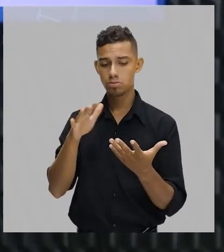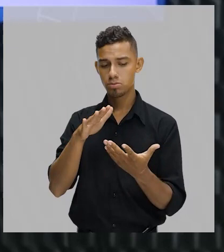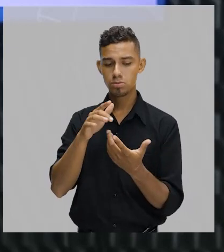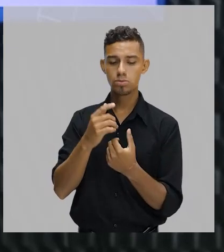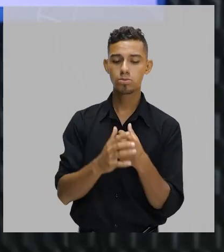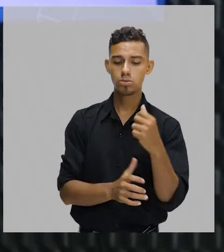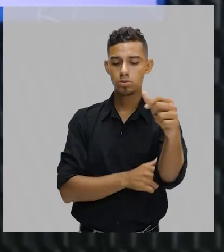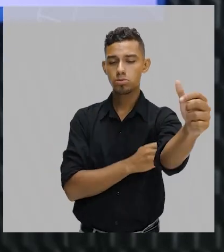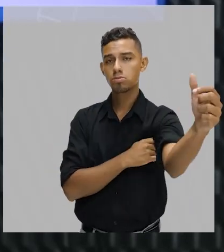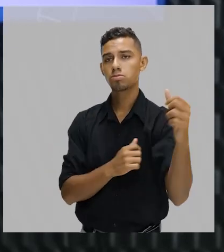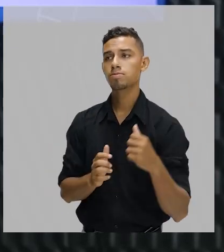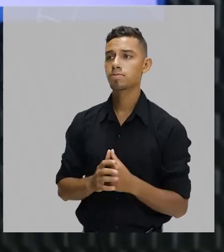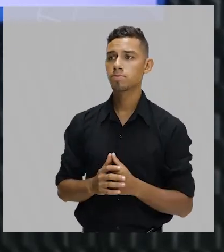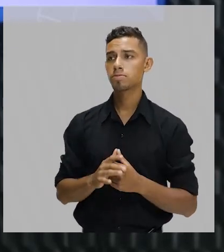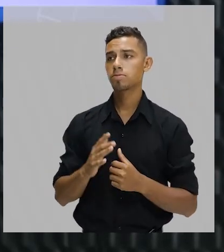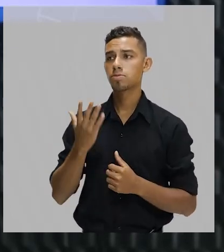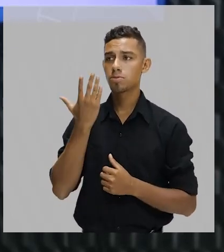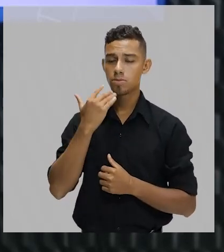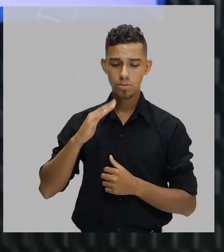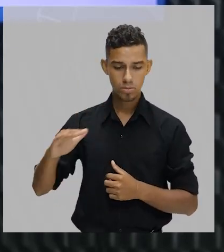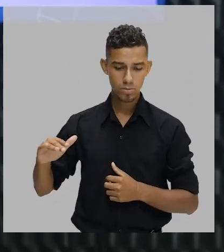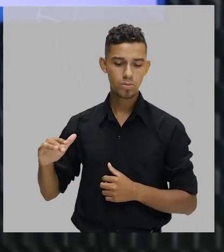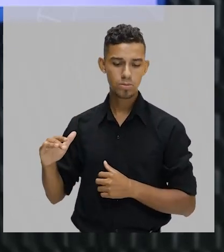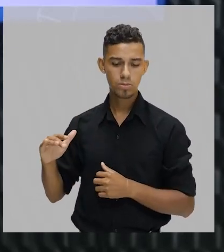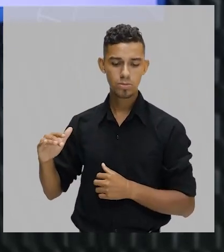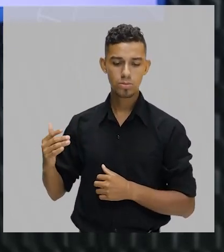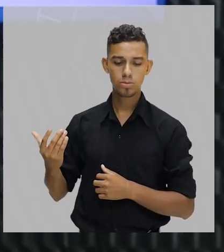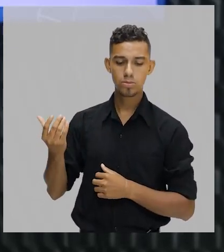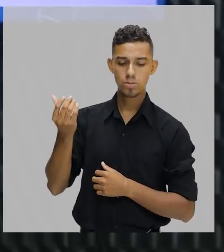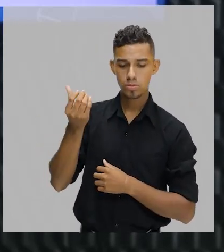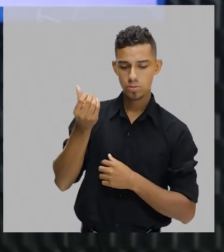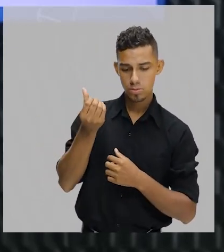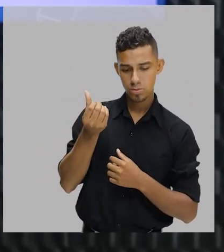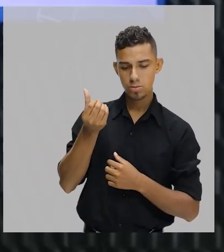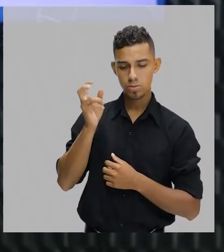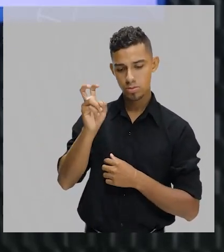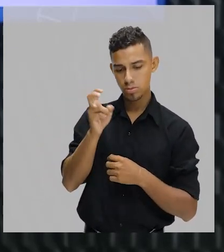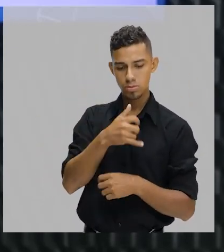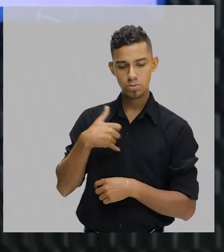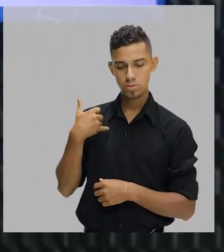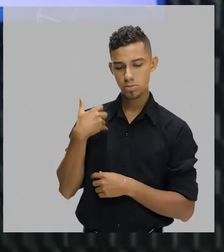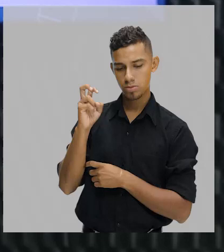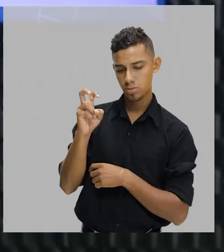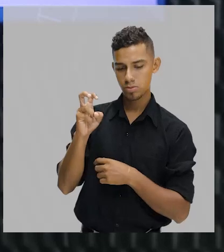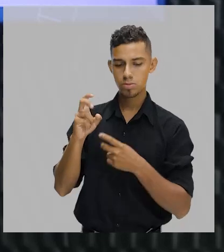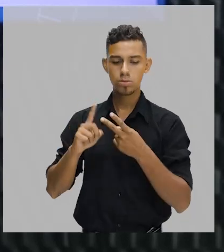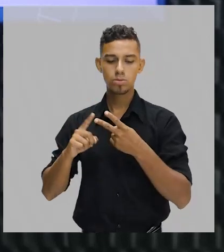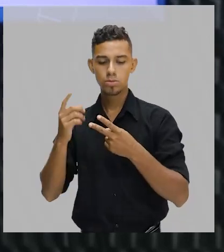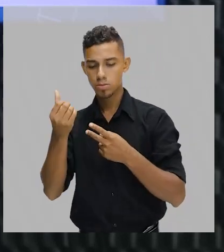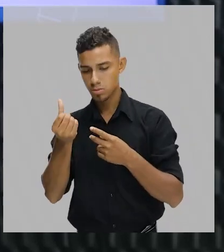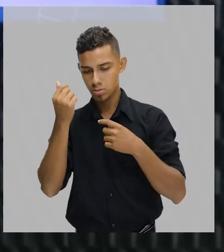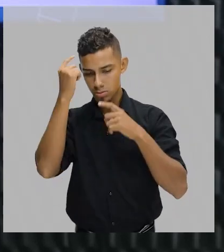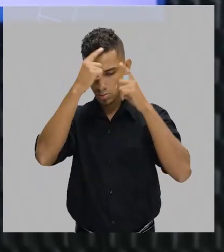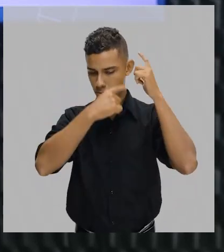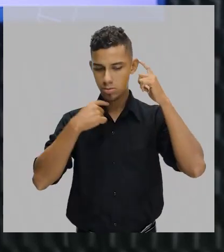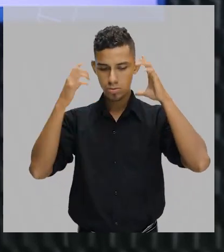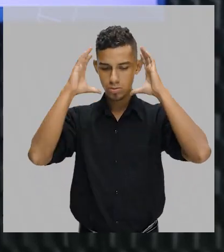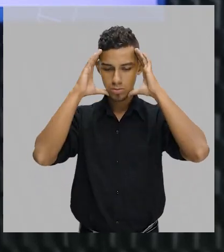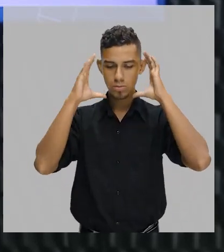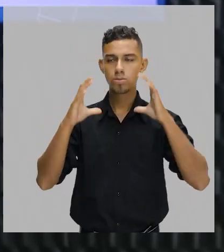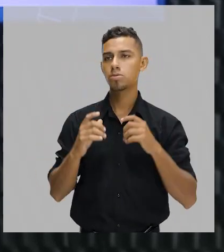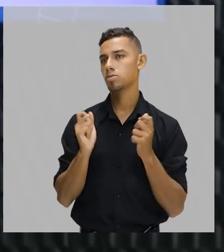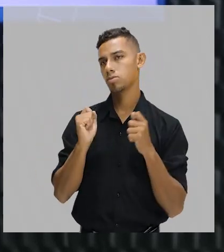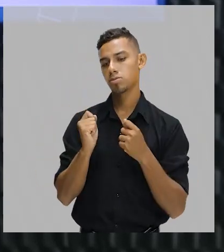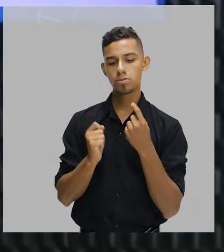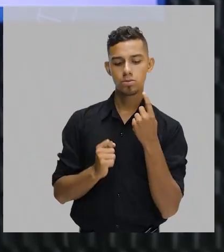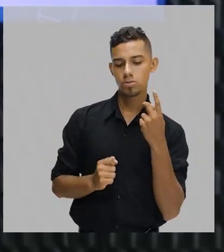criança de 5 anos, 6 cabeças. Uma criança de 1 ano, 4 cabeças. Se você quer desenhar um Pokémon, por exemplo, pode ser uma ou